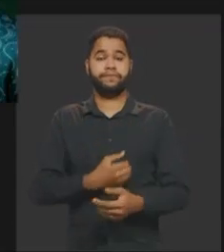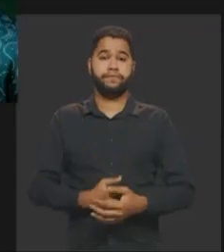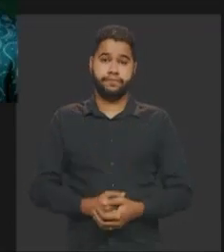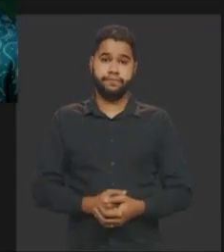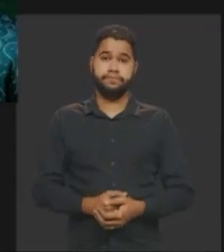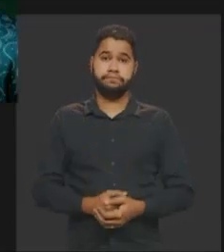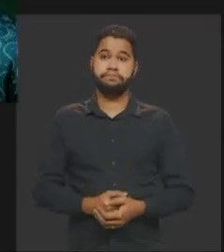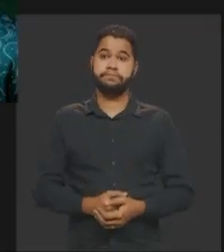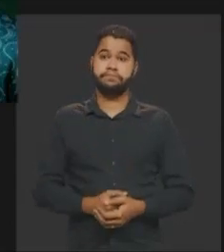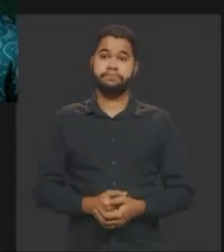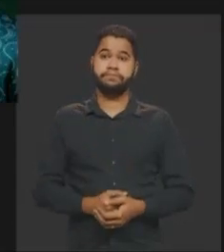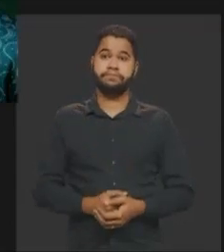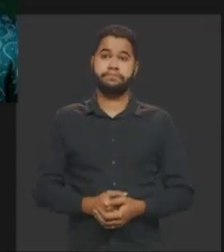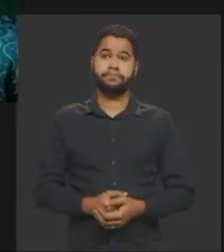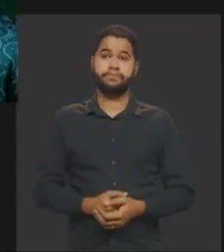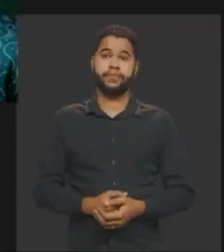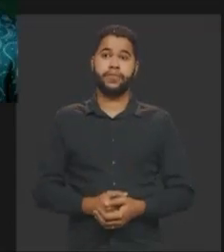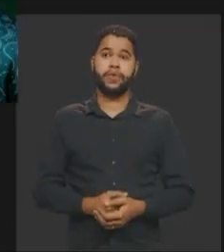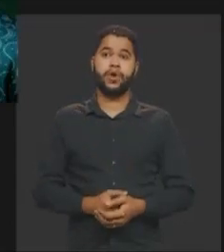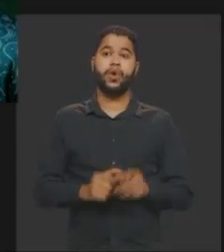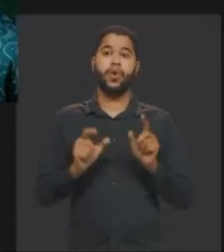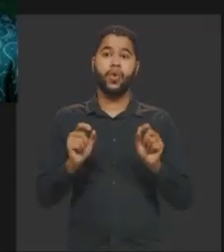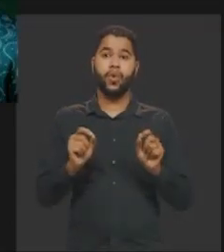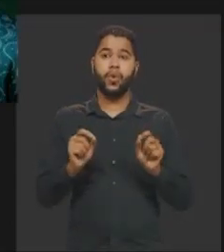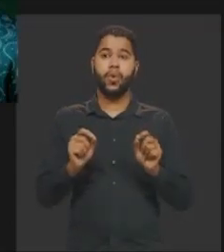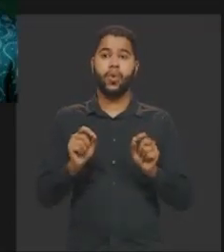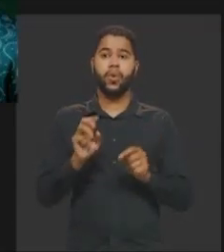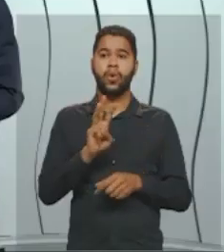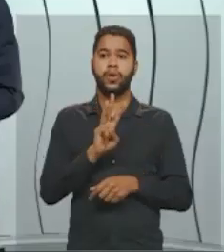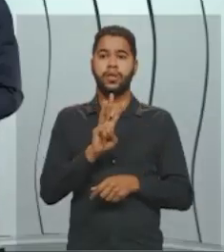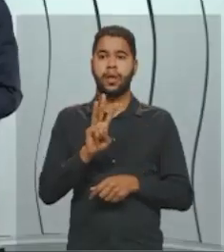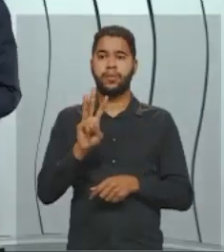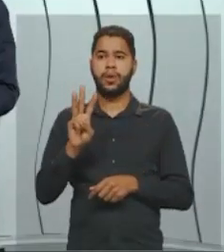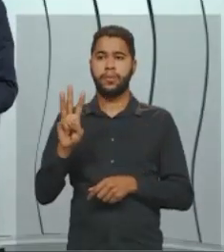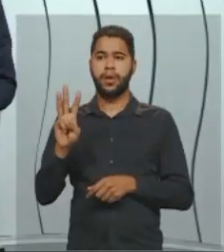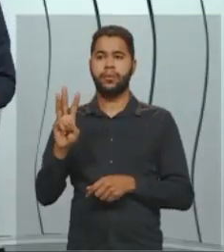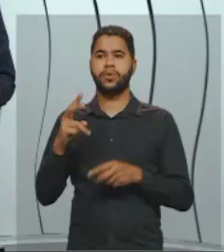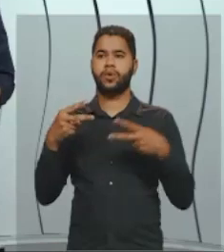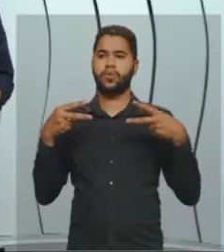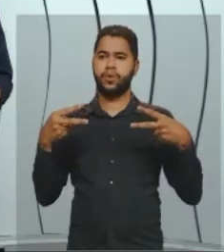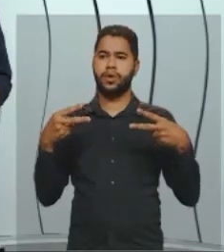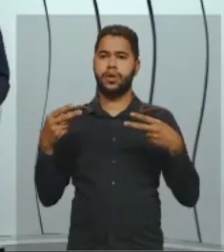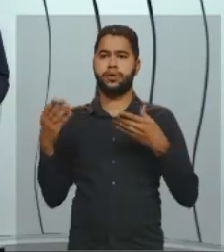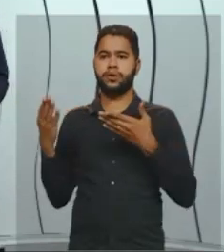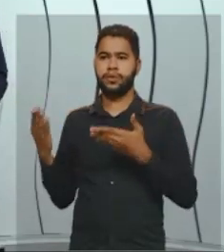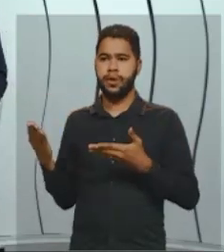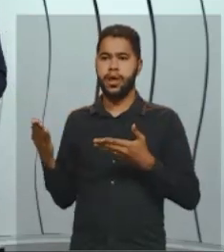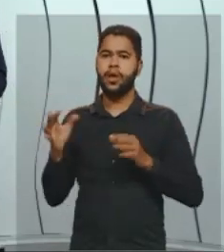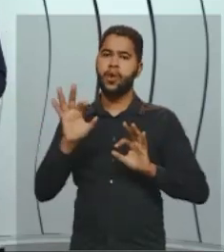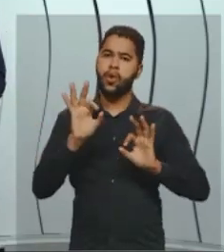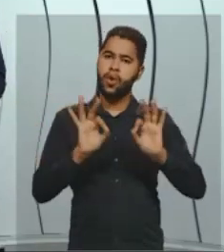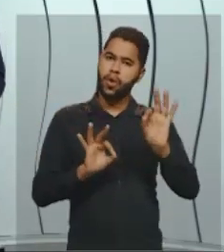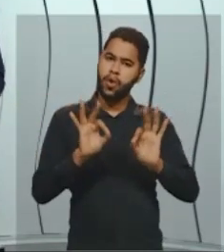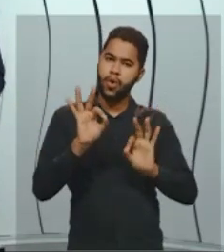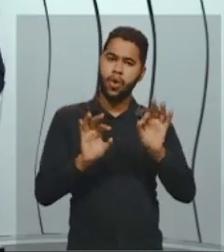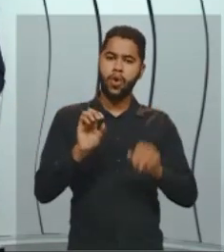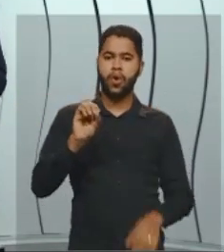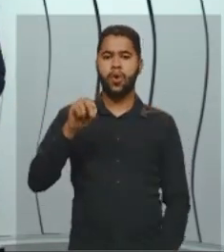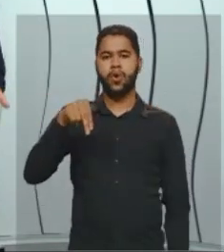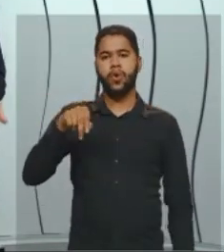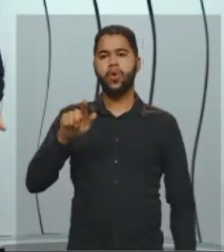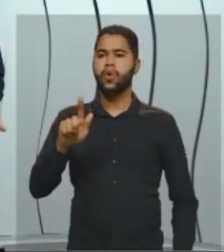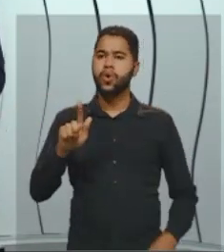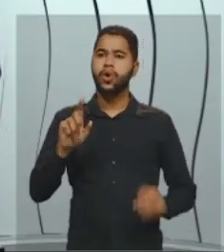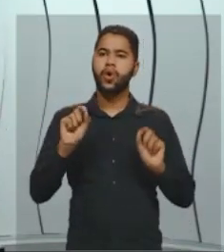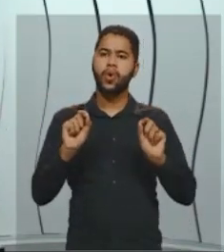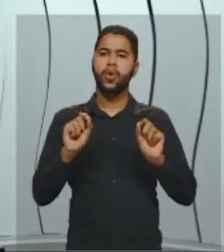aqui fala mais. É do WWF. Também são organizações, ONGs, que defendem, como